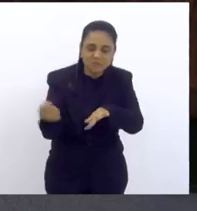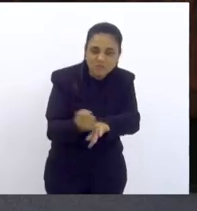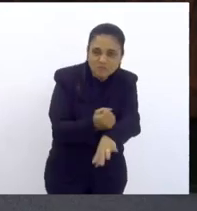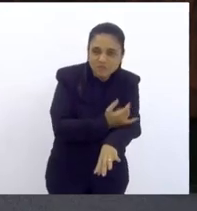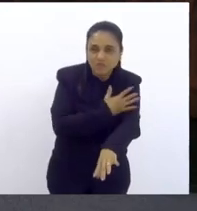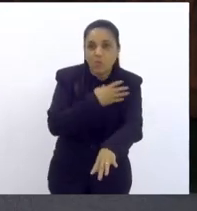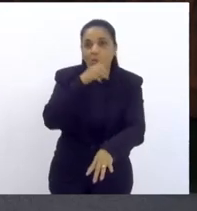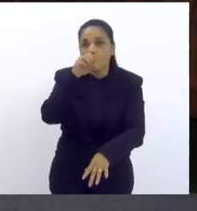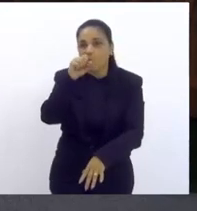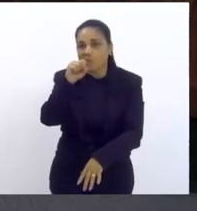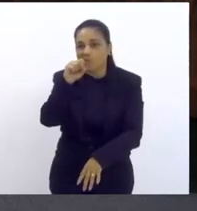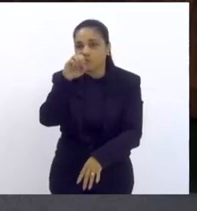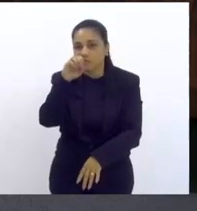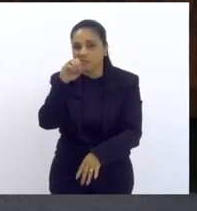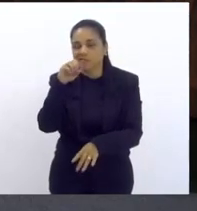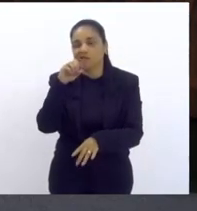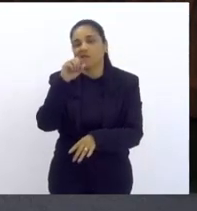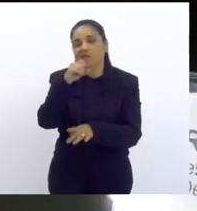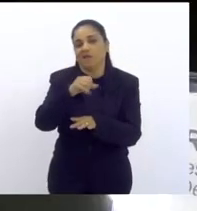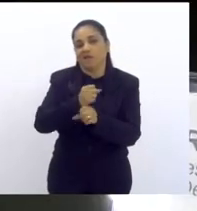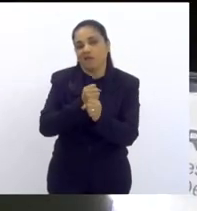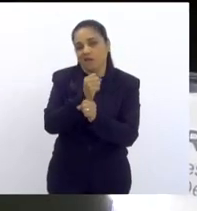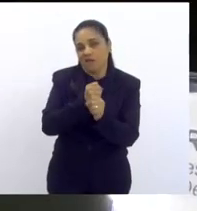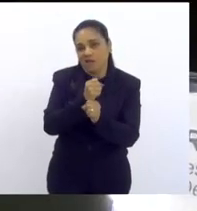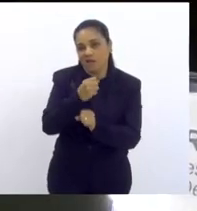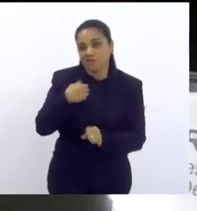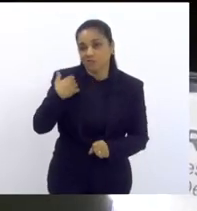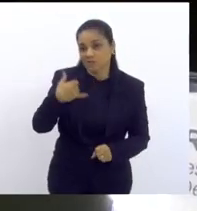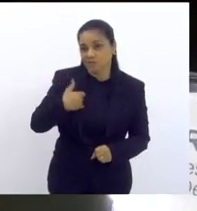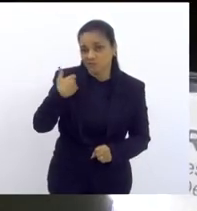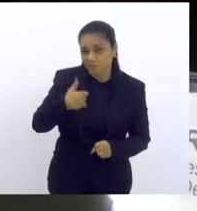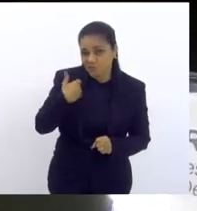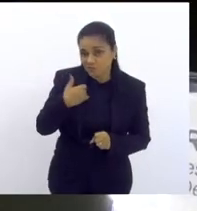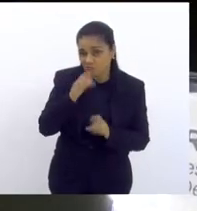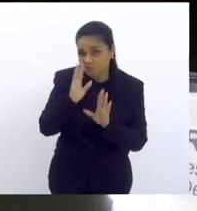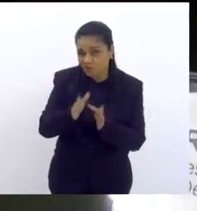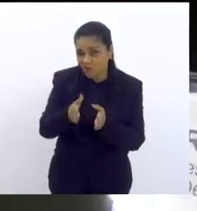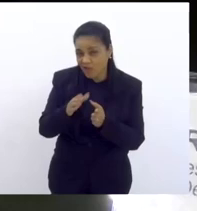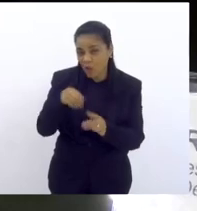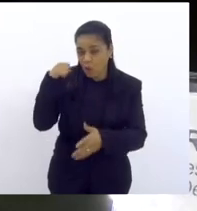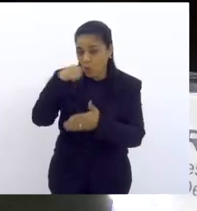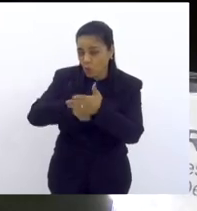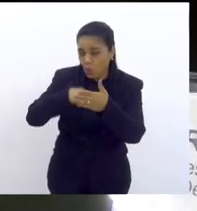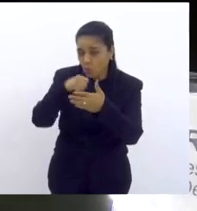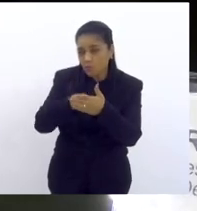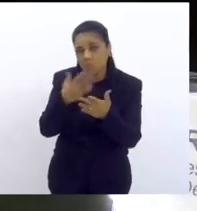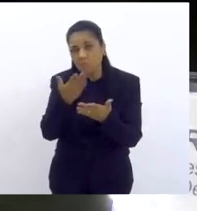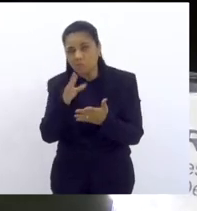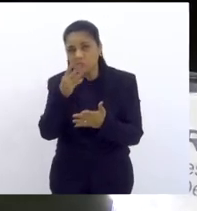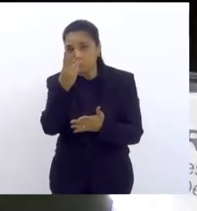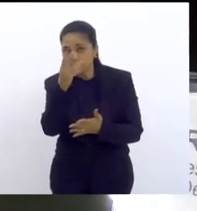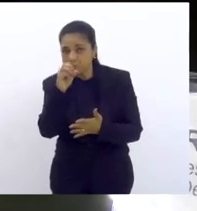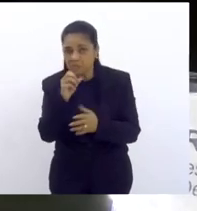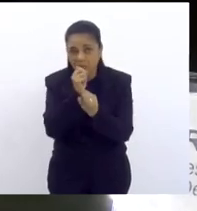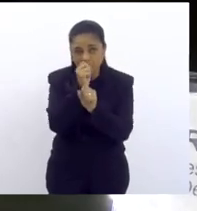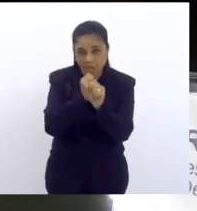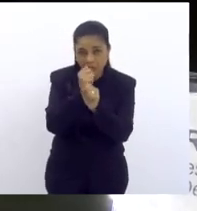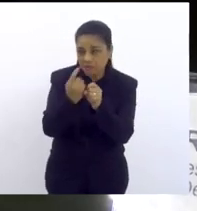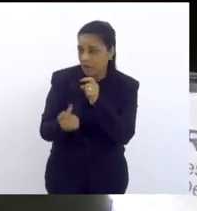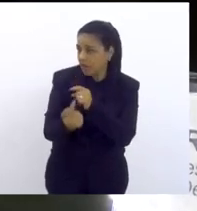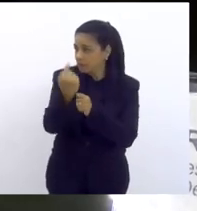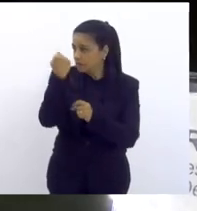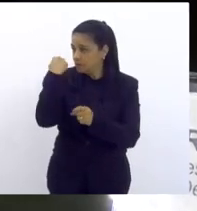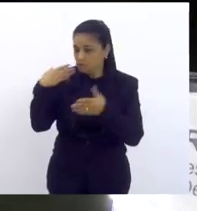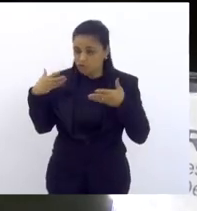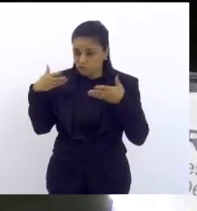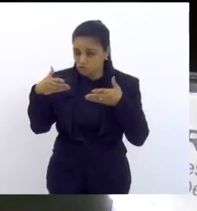são 80 anos de muita luta eu posso dizer que uns 30 anos atrás eu cheguei a subir para